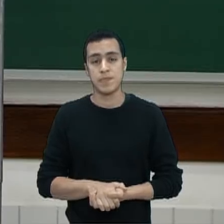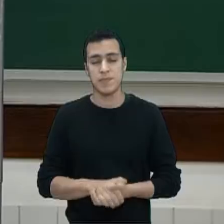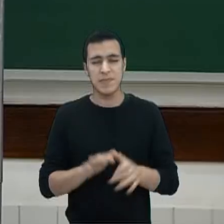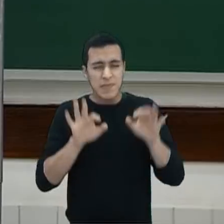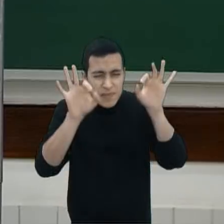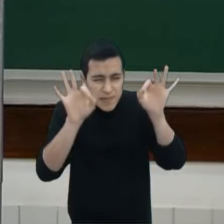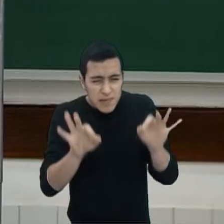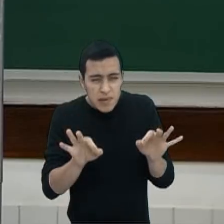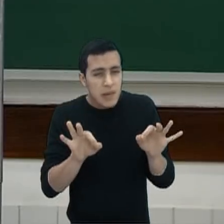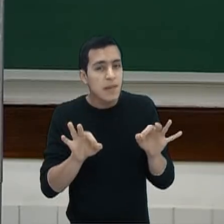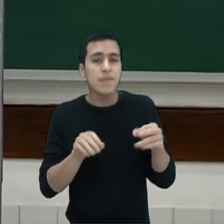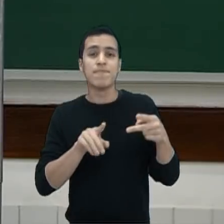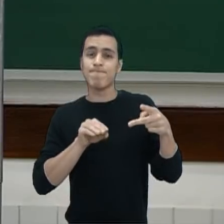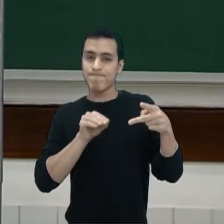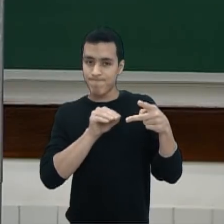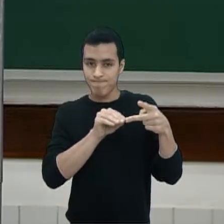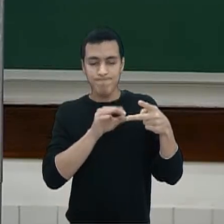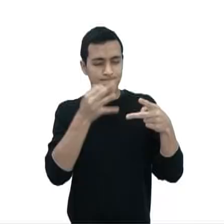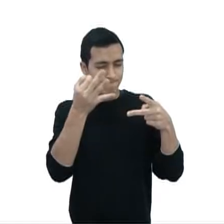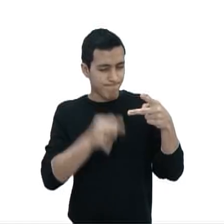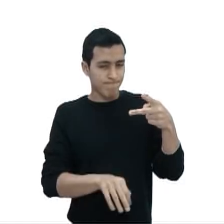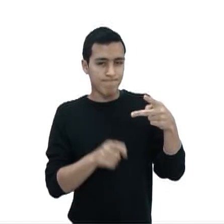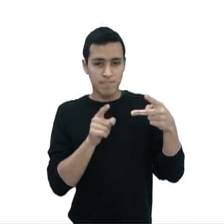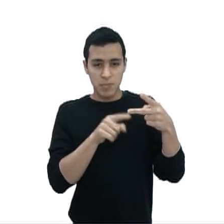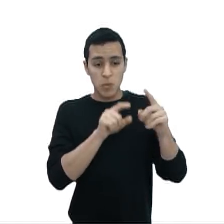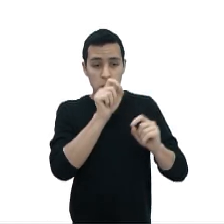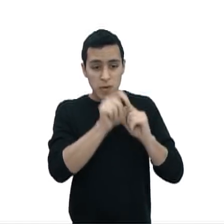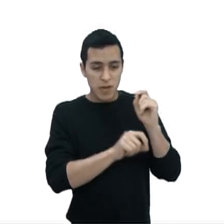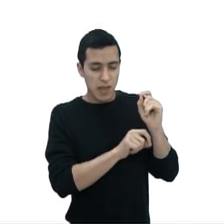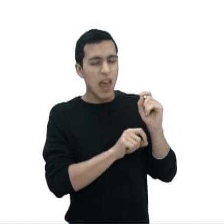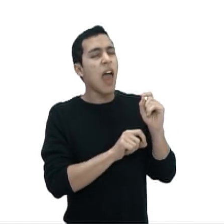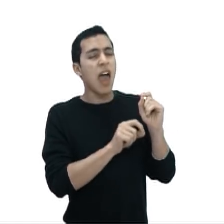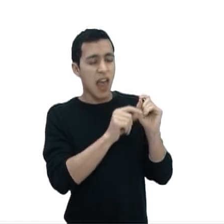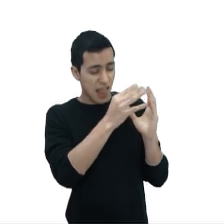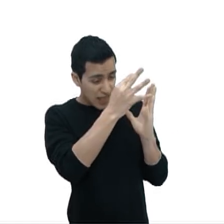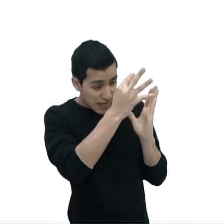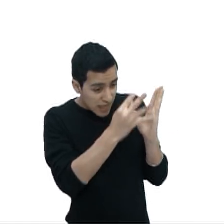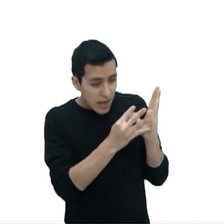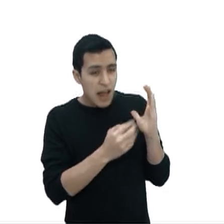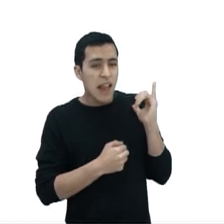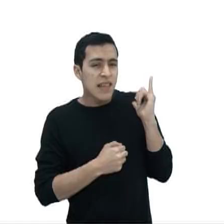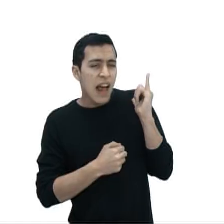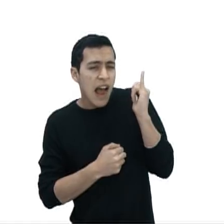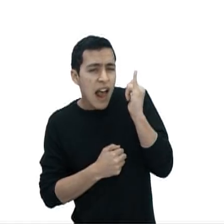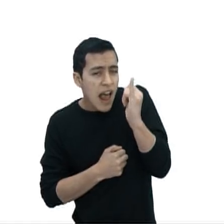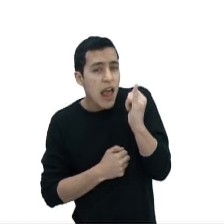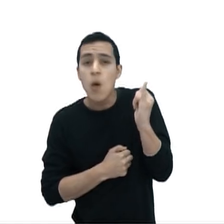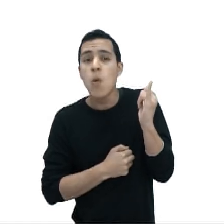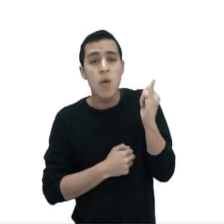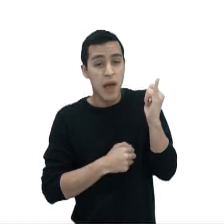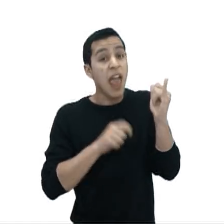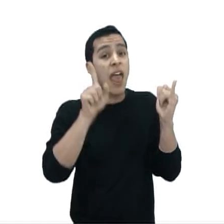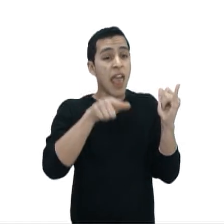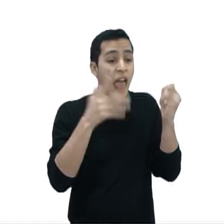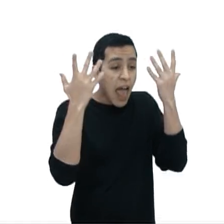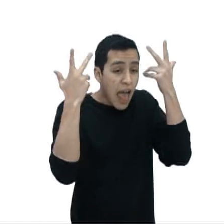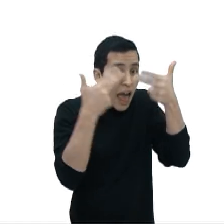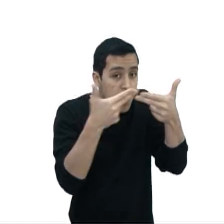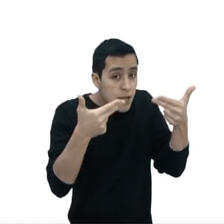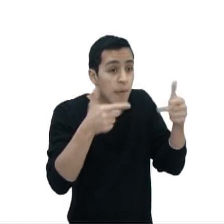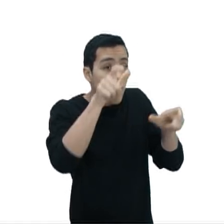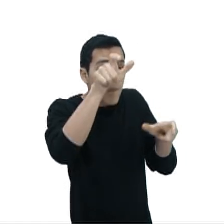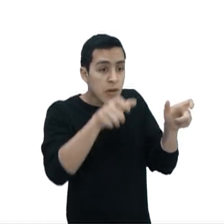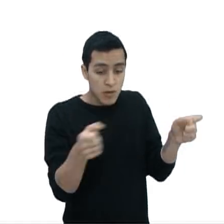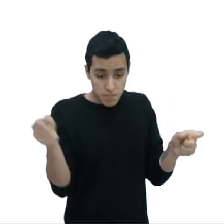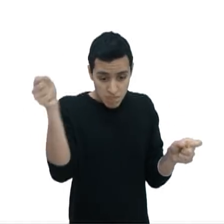Acertou quem marcou a segunda proposta, né? Então, as fábulas são textos narrativos que apresentam animais como personagens